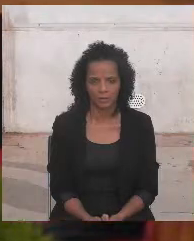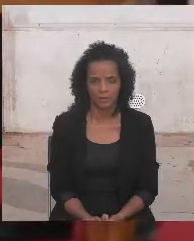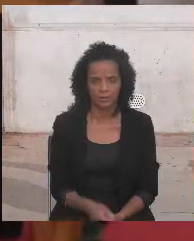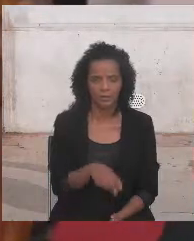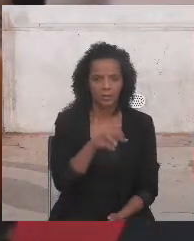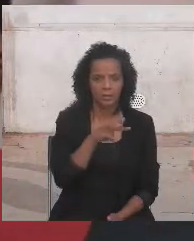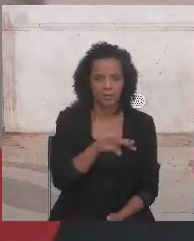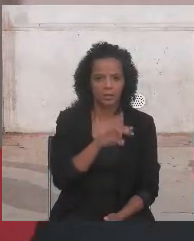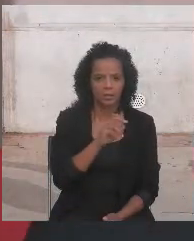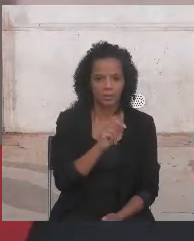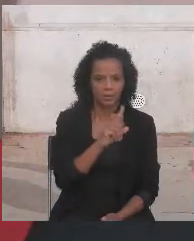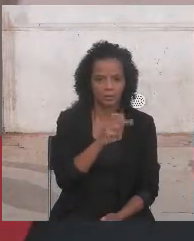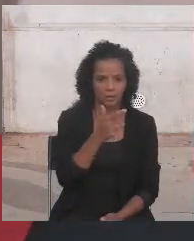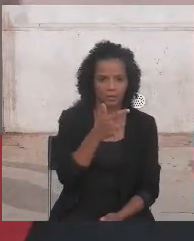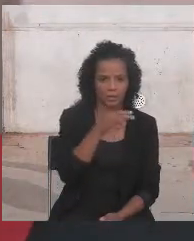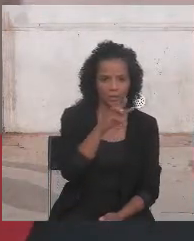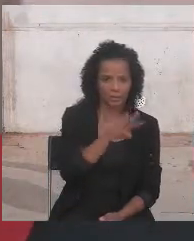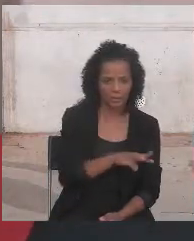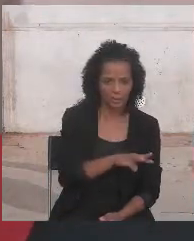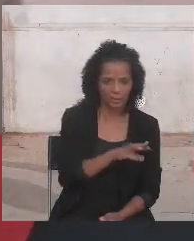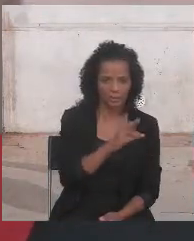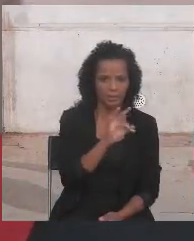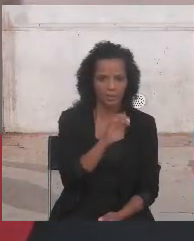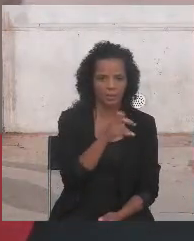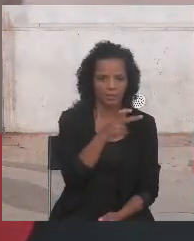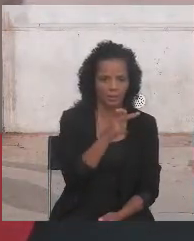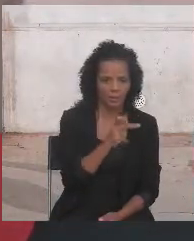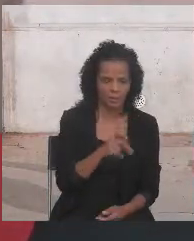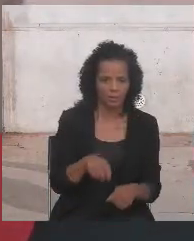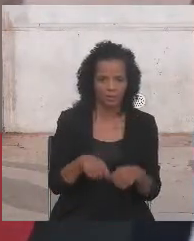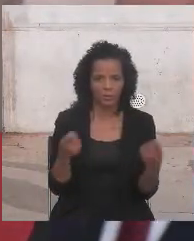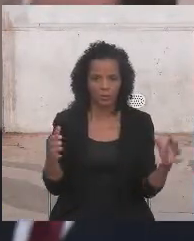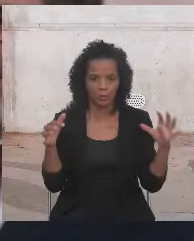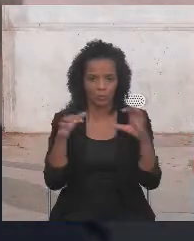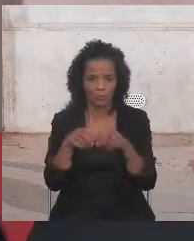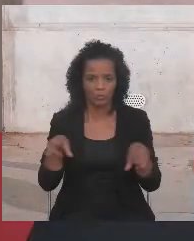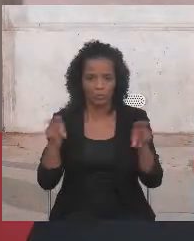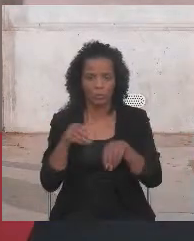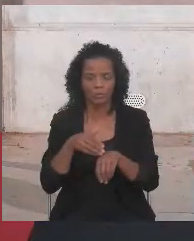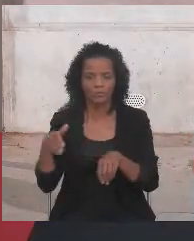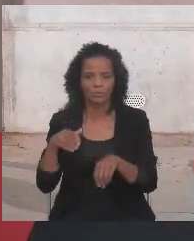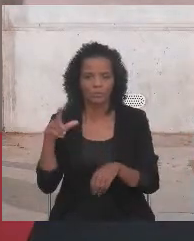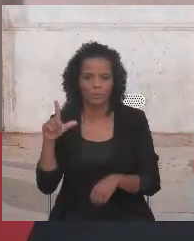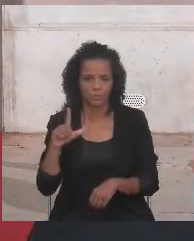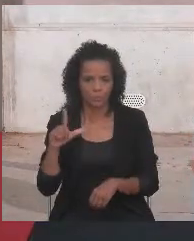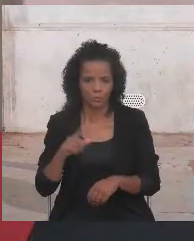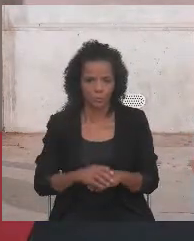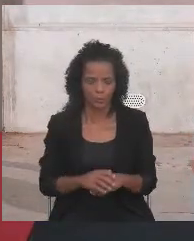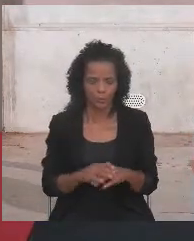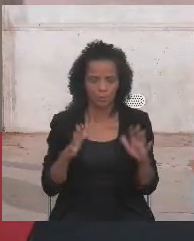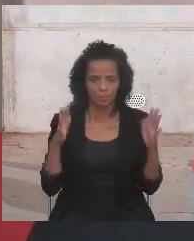Martim José Rosado Borges de Freitas, Coligação Novos Tempos, Lisboa.